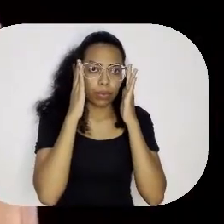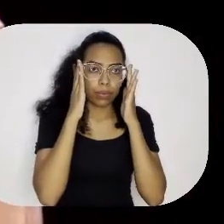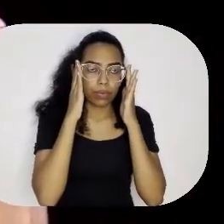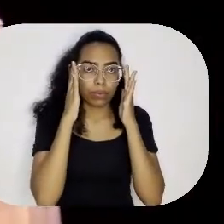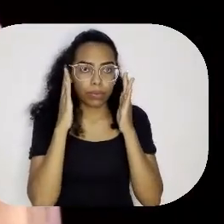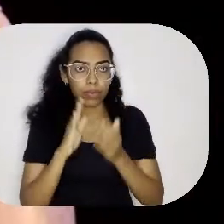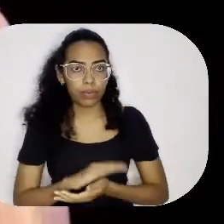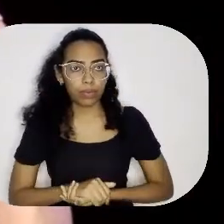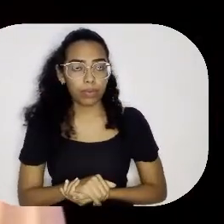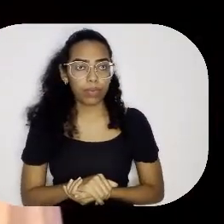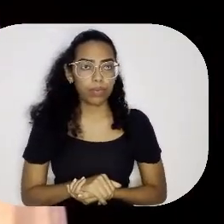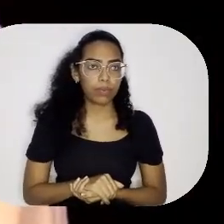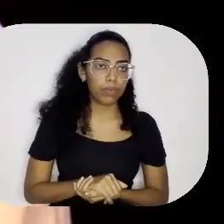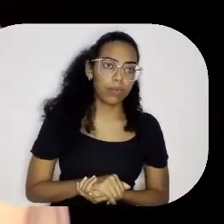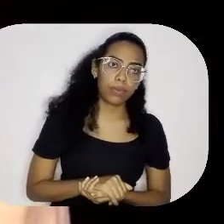pai.